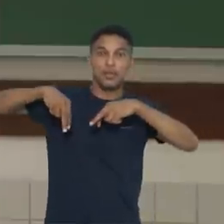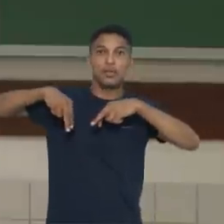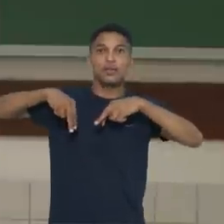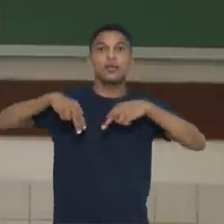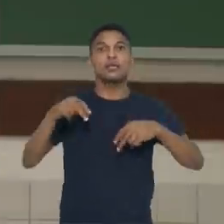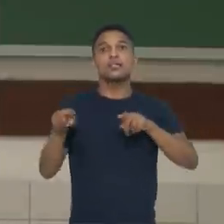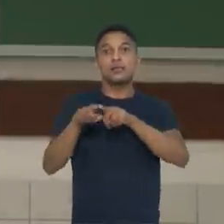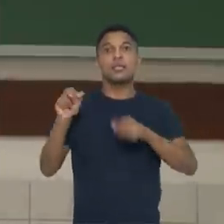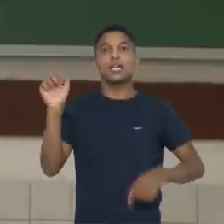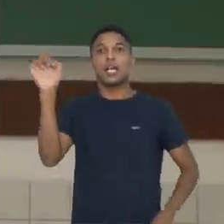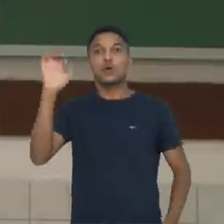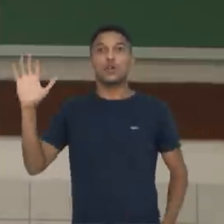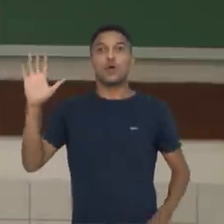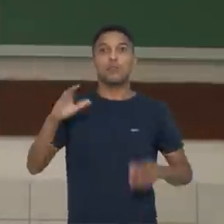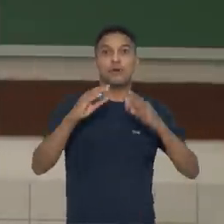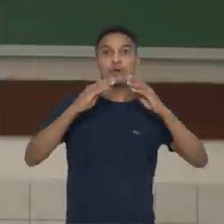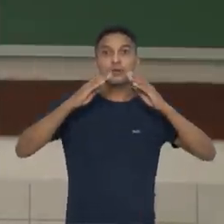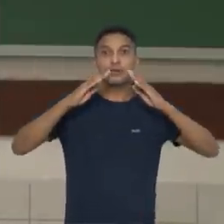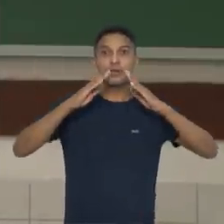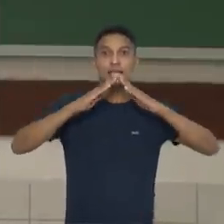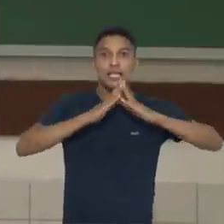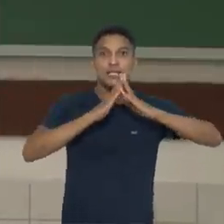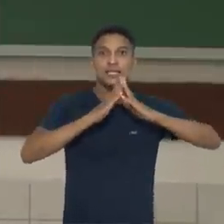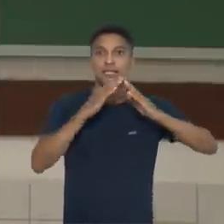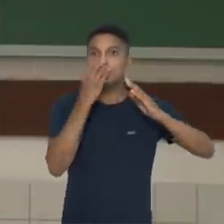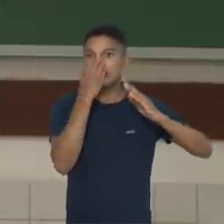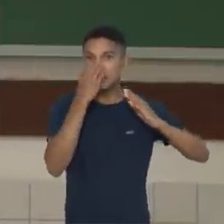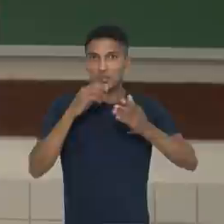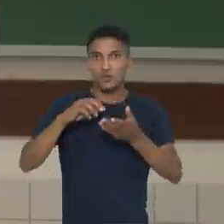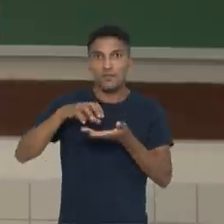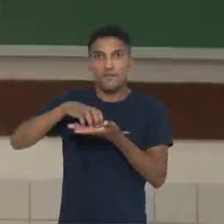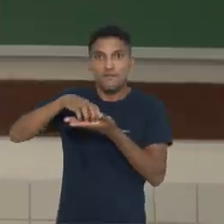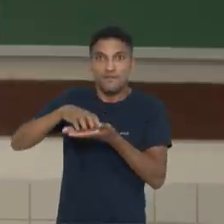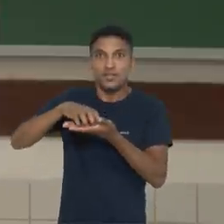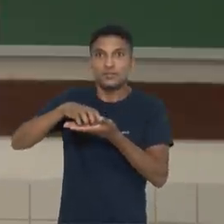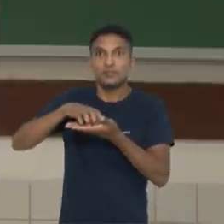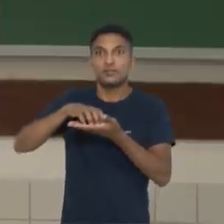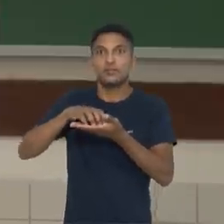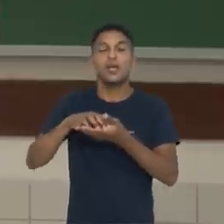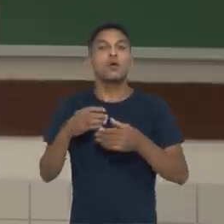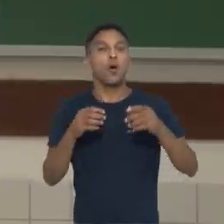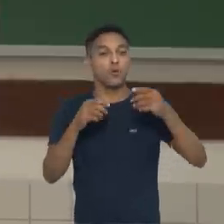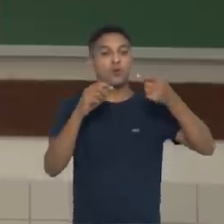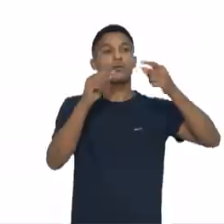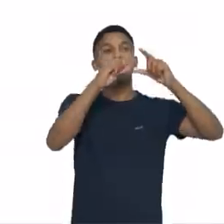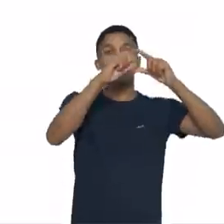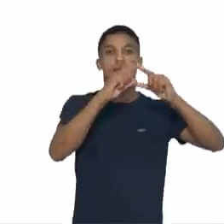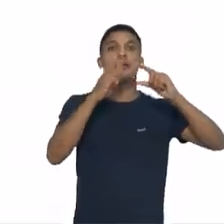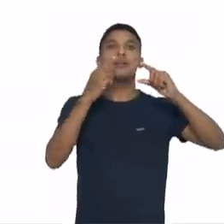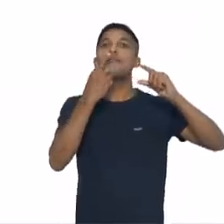fixos. Qual é a opção correta? Triângulo vermelho, triângulo amarelo ou triângulo azul?